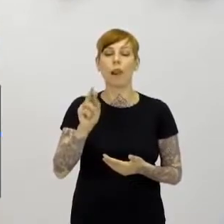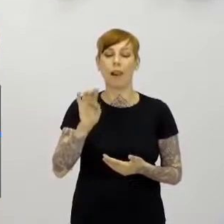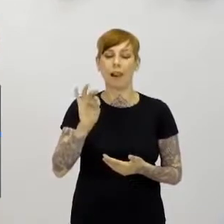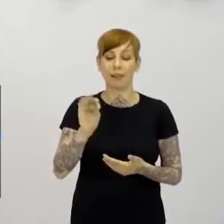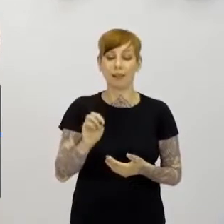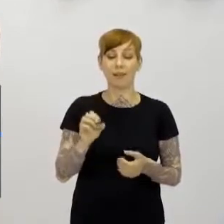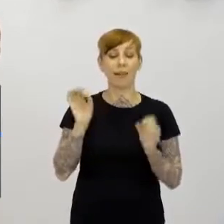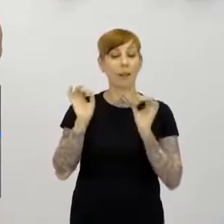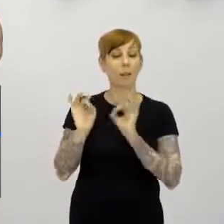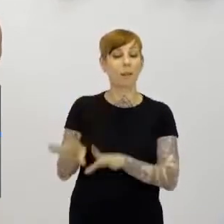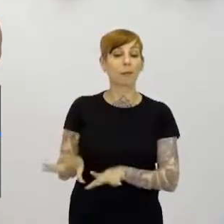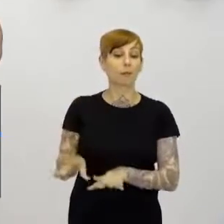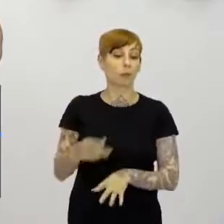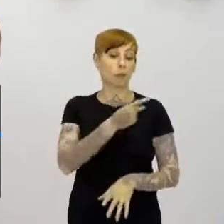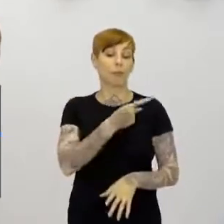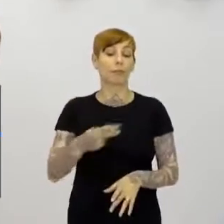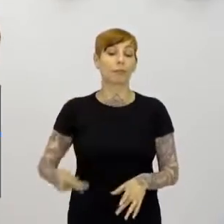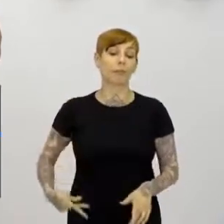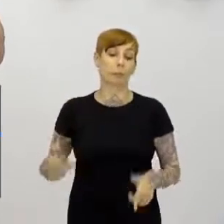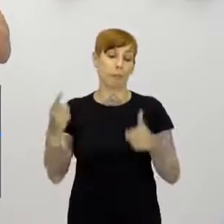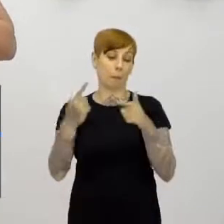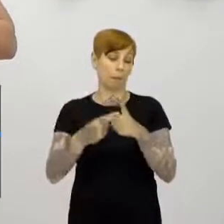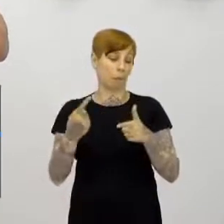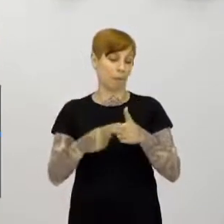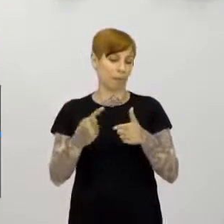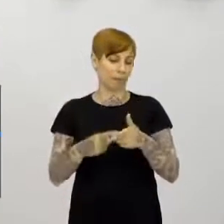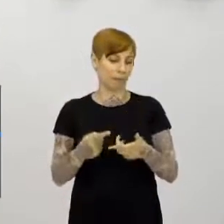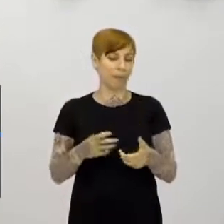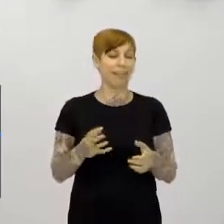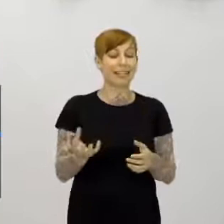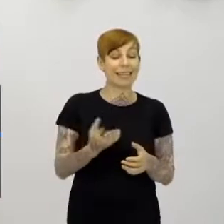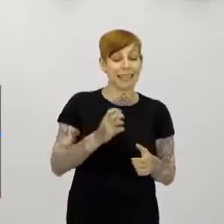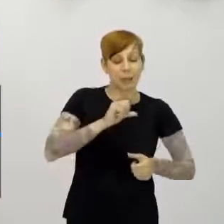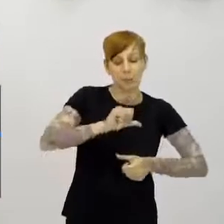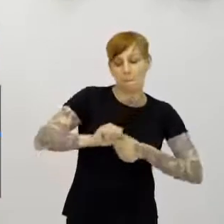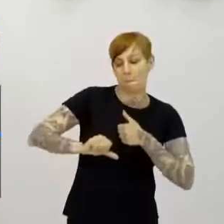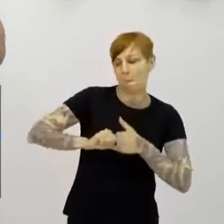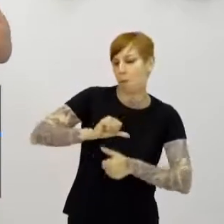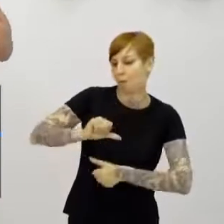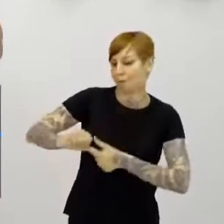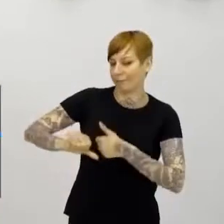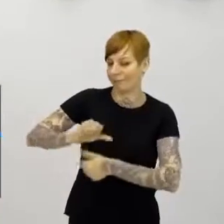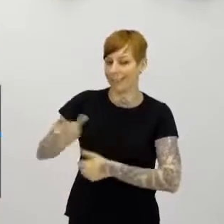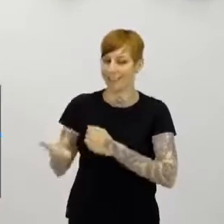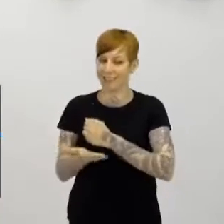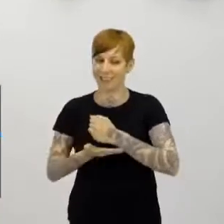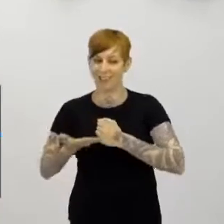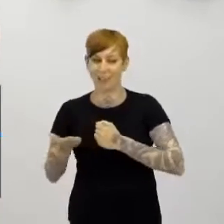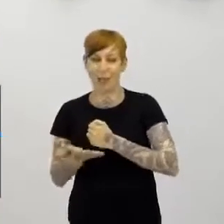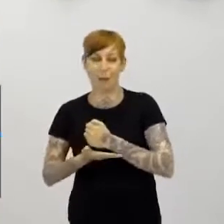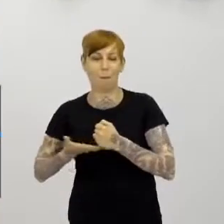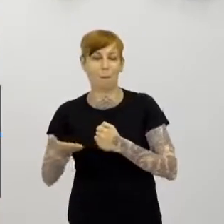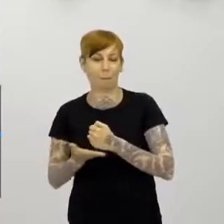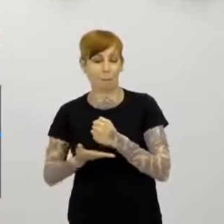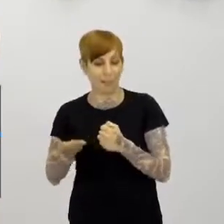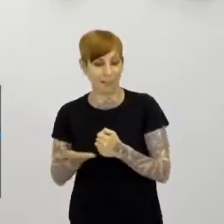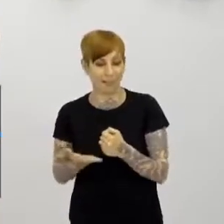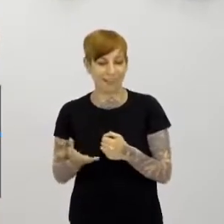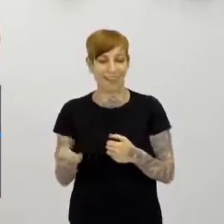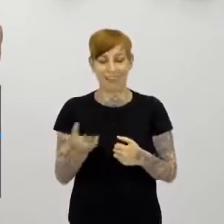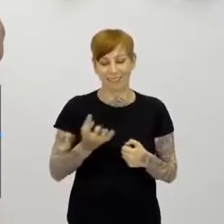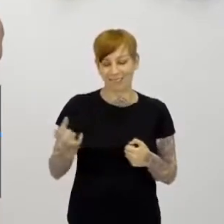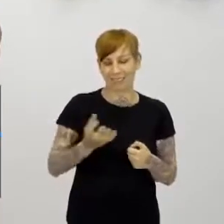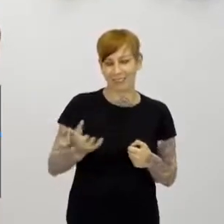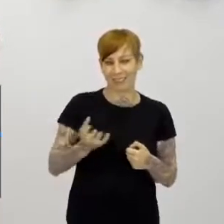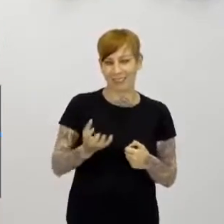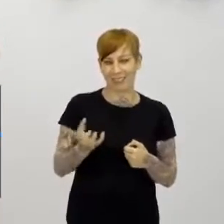João Goulart, ele propôs reformas de base. O que são reformas de base? Ele está